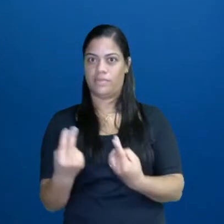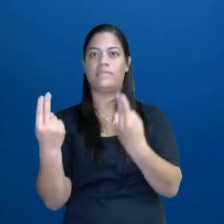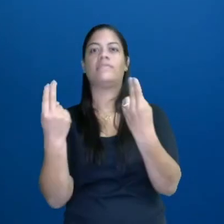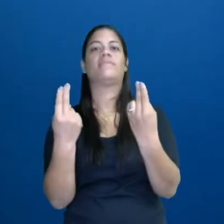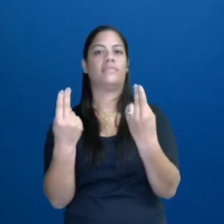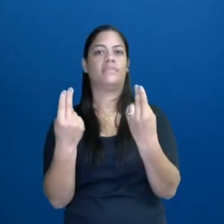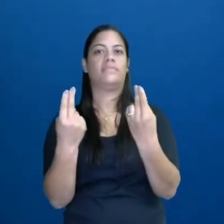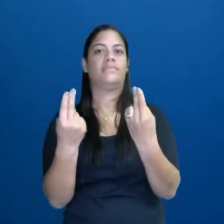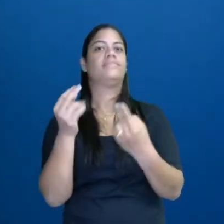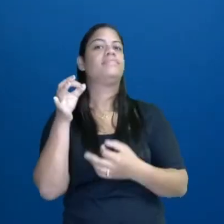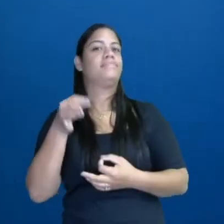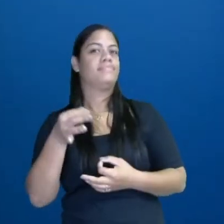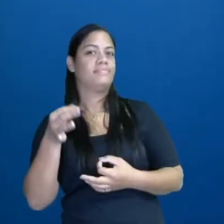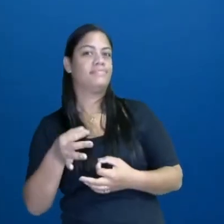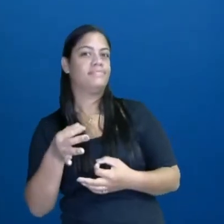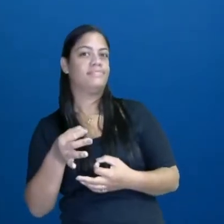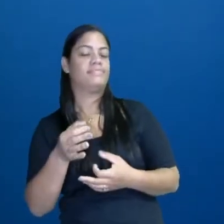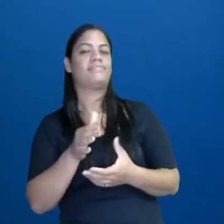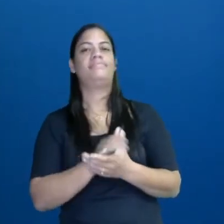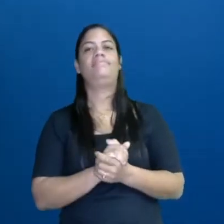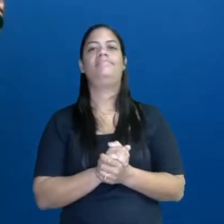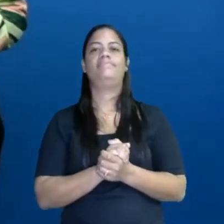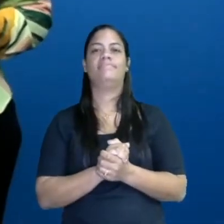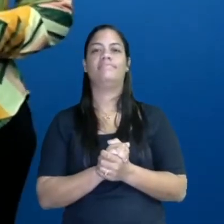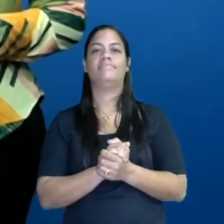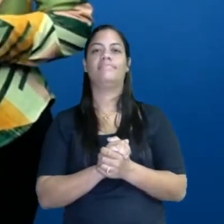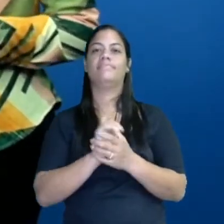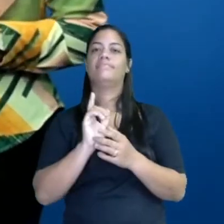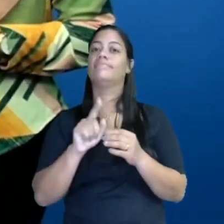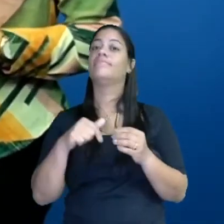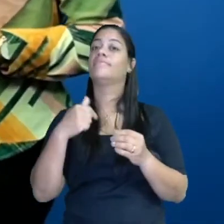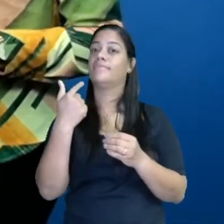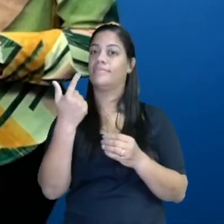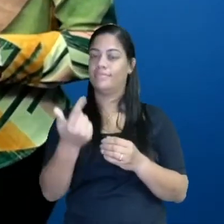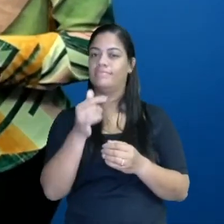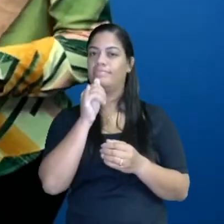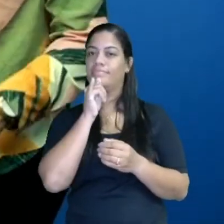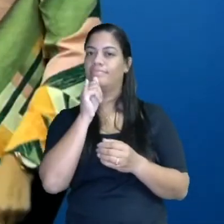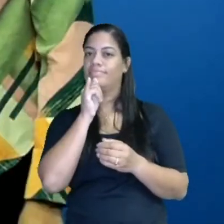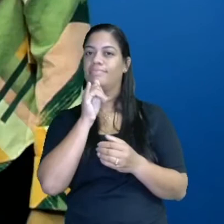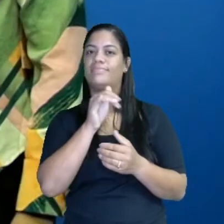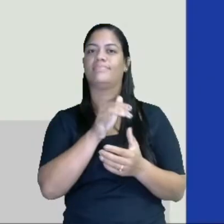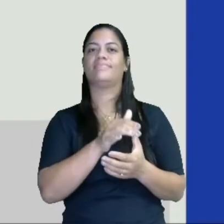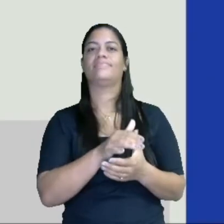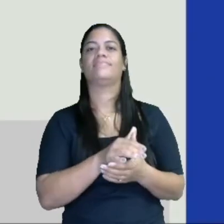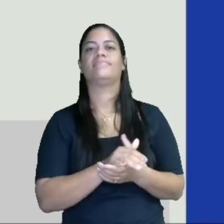E aí? Tudo certinho? Então, vamos para o nosso próximo exemplo.